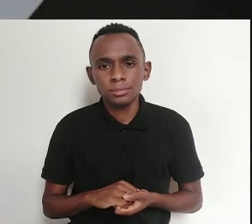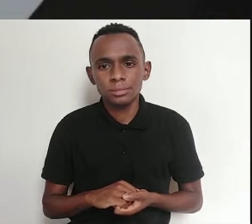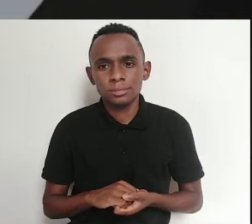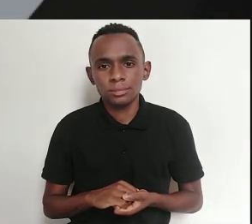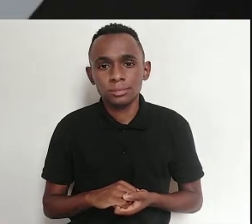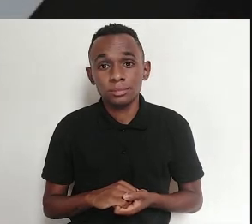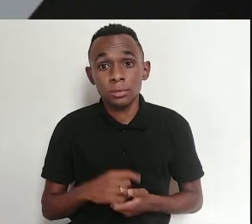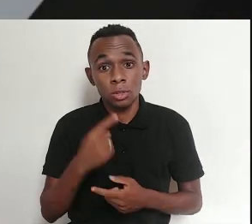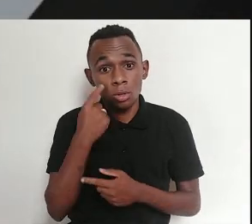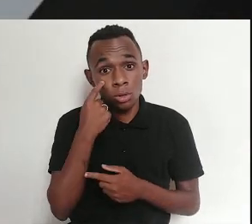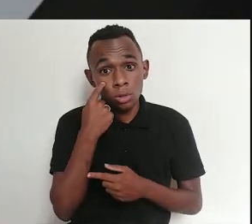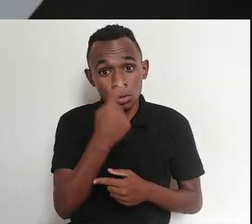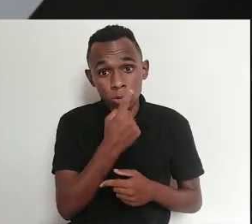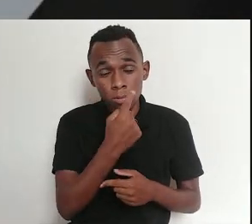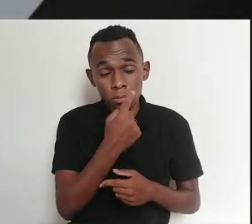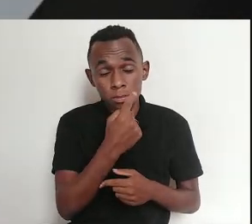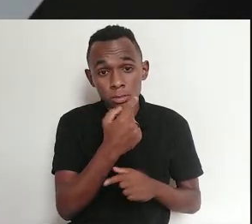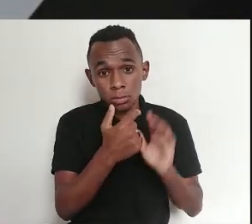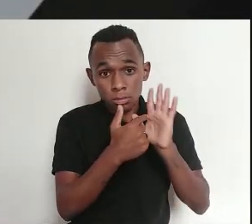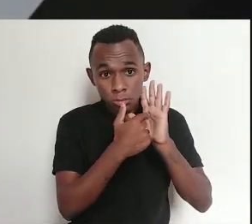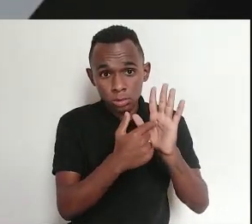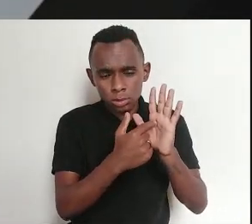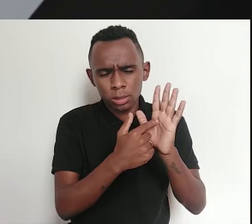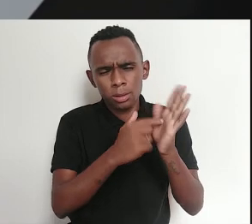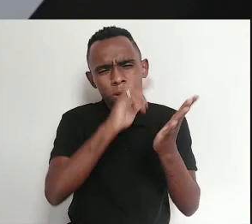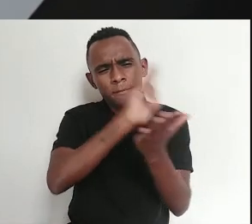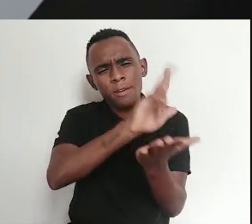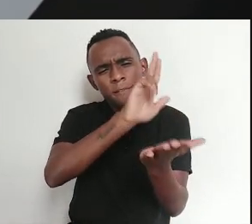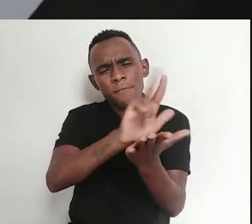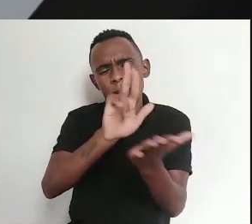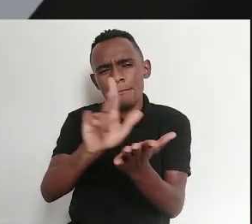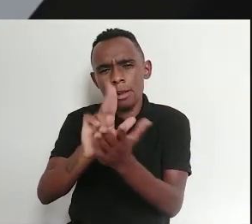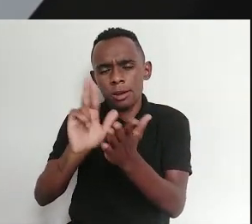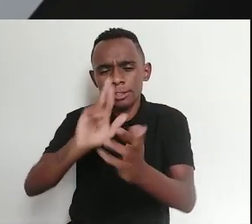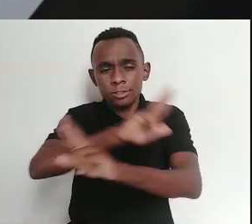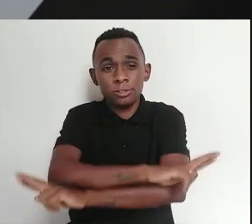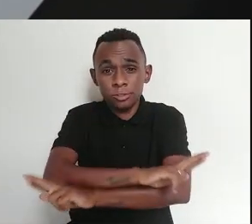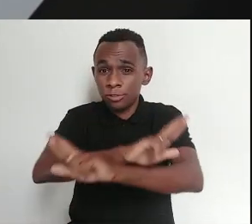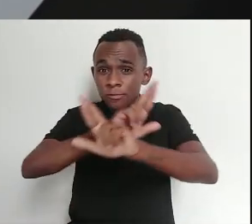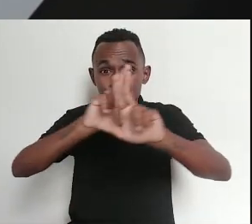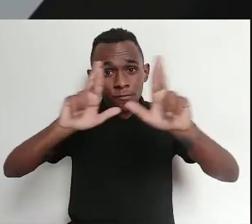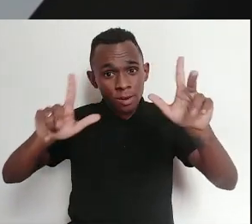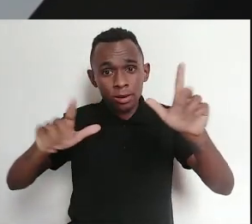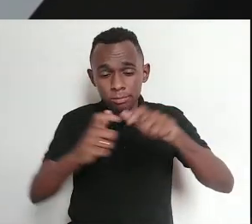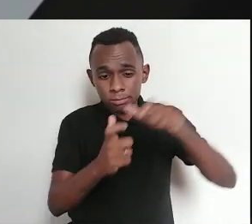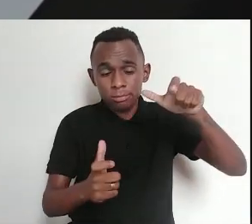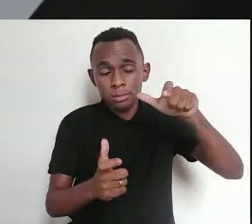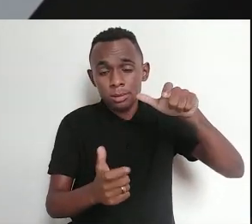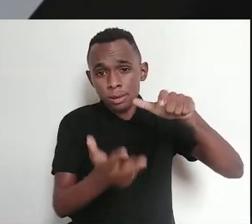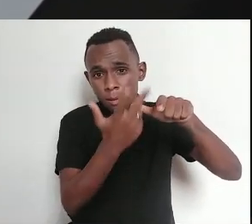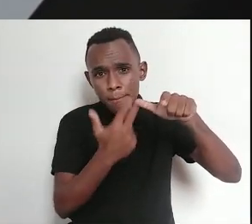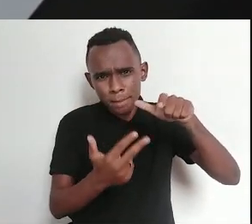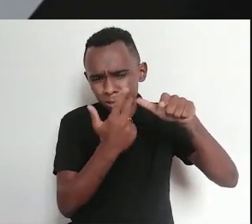Aqui eu queria mostrar para vocês a variedade das mandalas. Eu fiz 4 e nenhuma saiu nem parecida com a